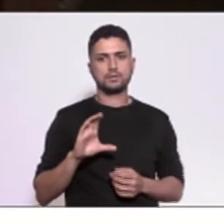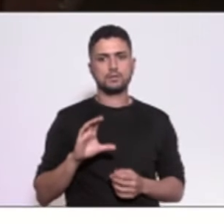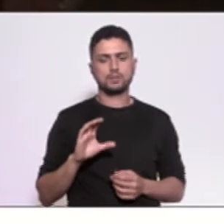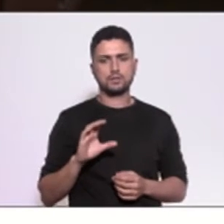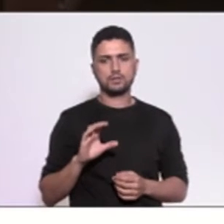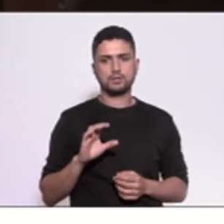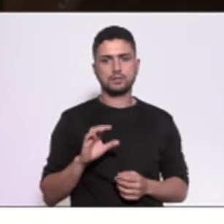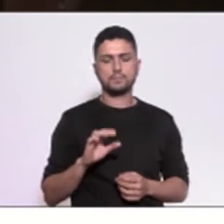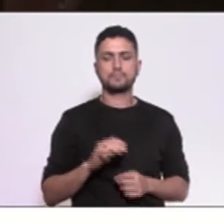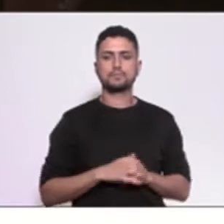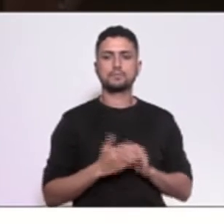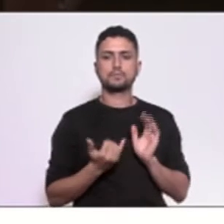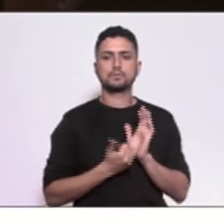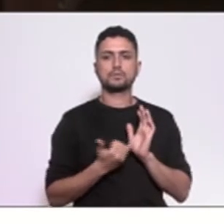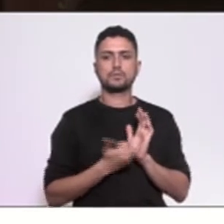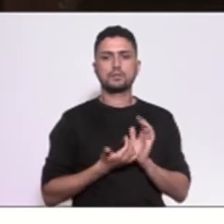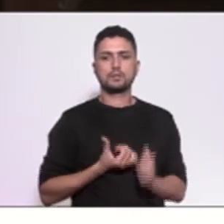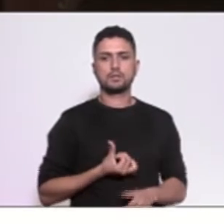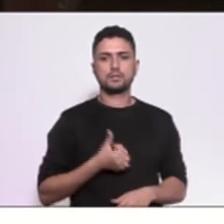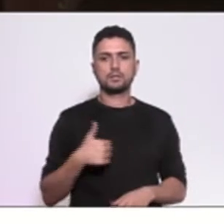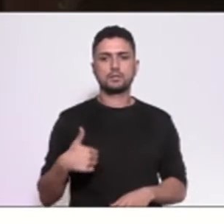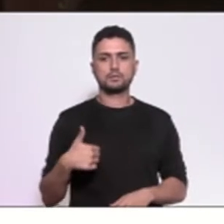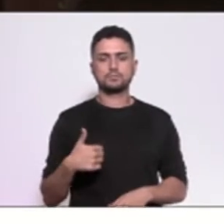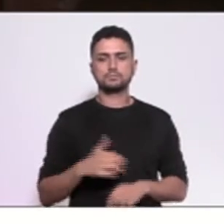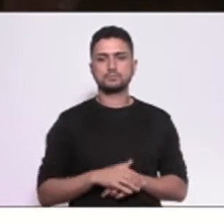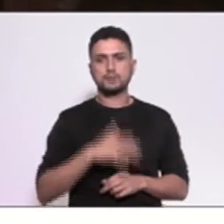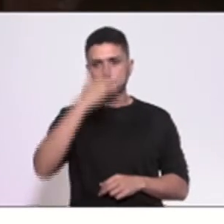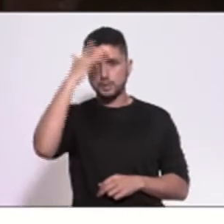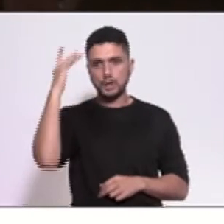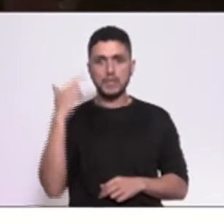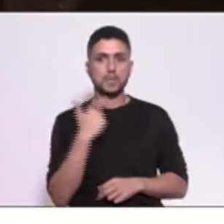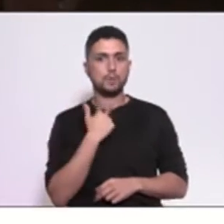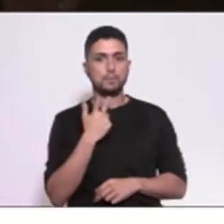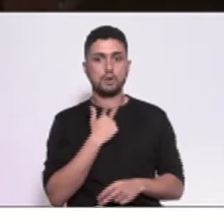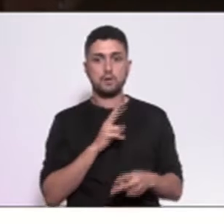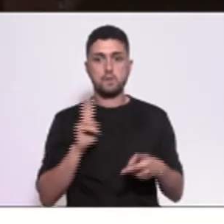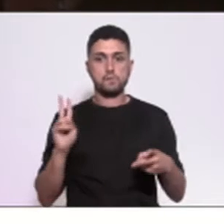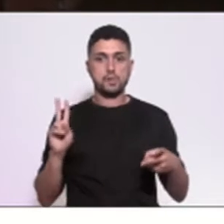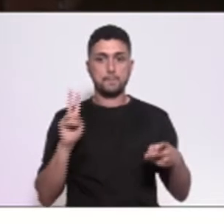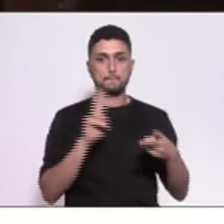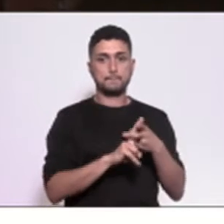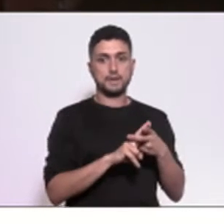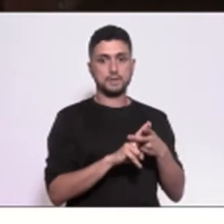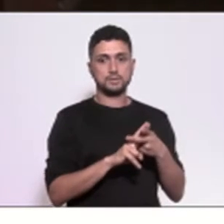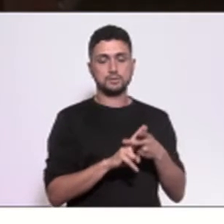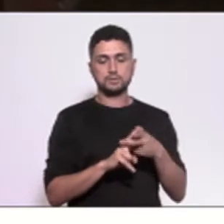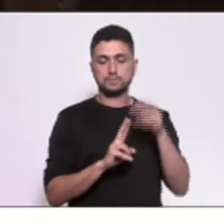Inciso 61. Ninguém será preso